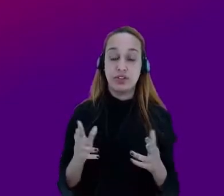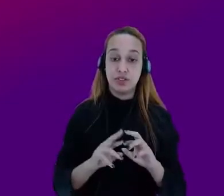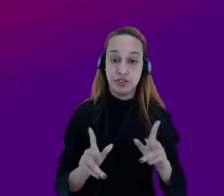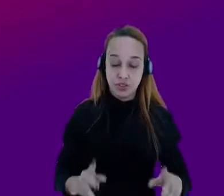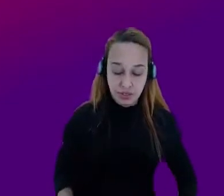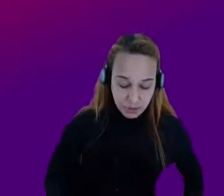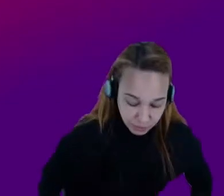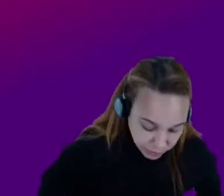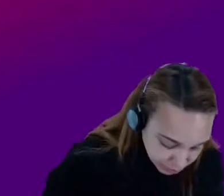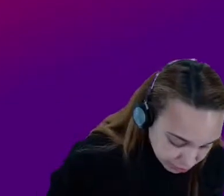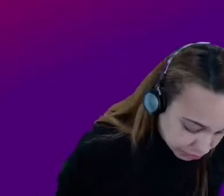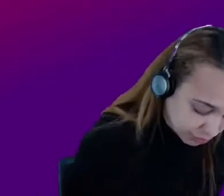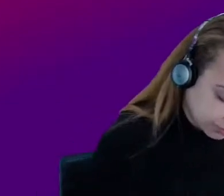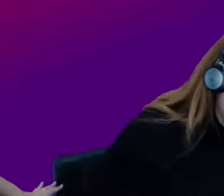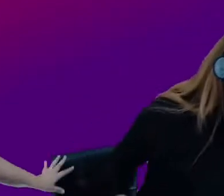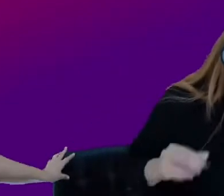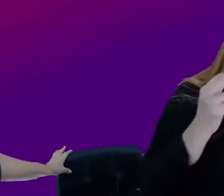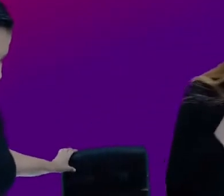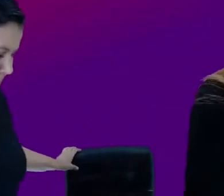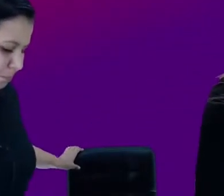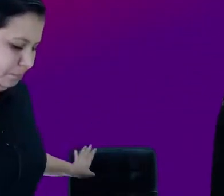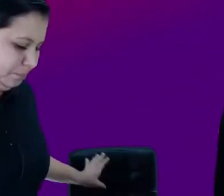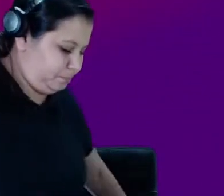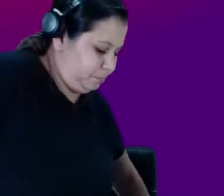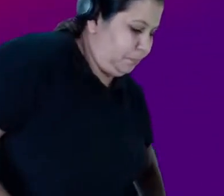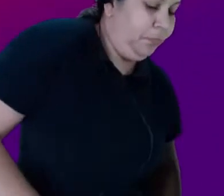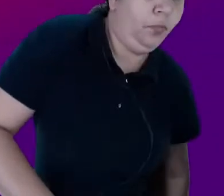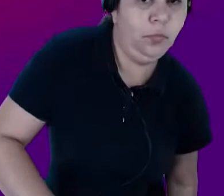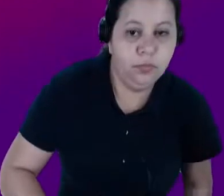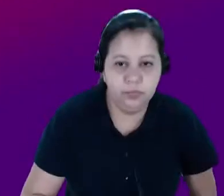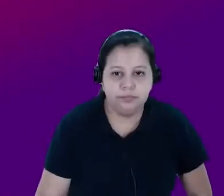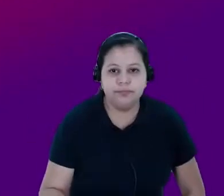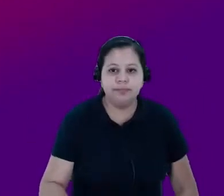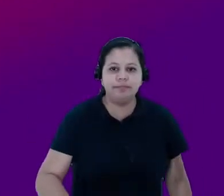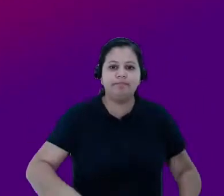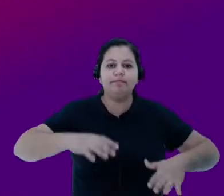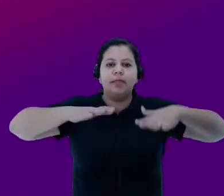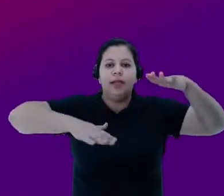esse desafio, ele fica muito